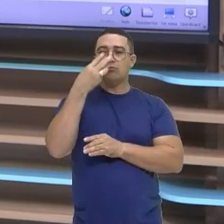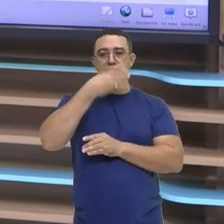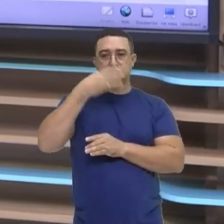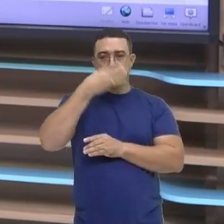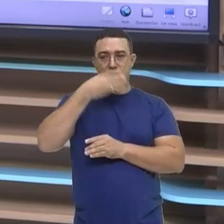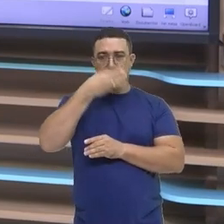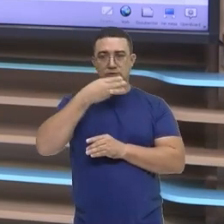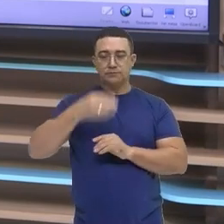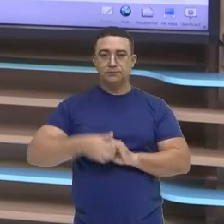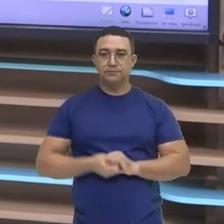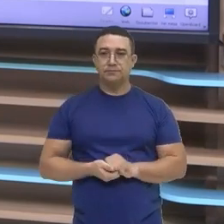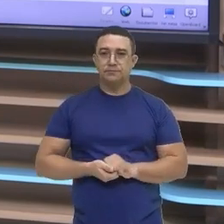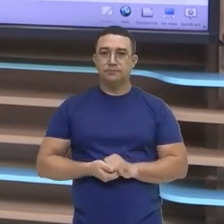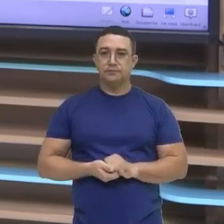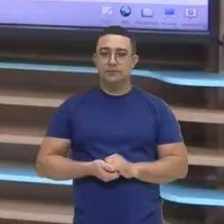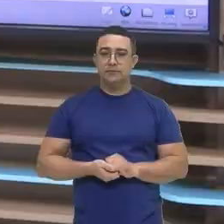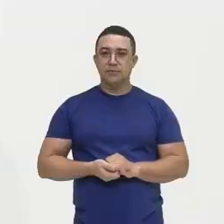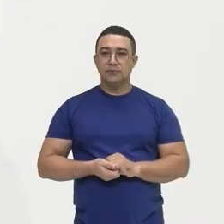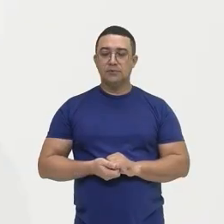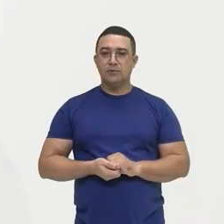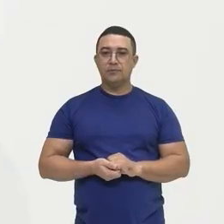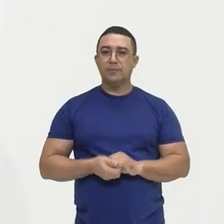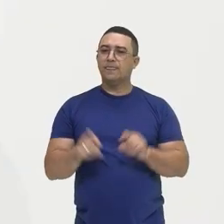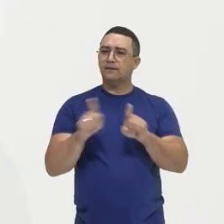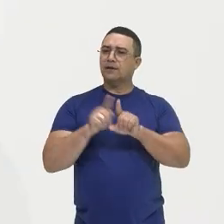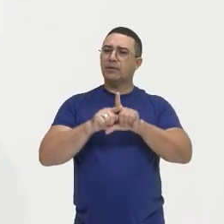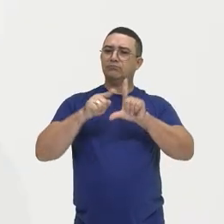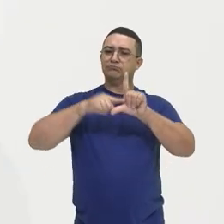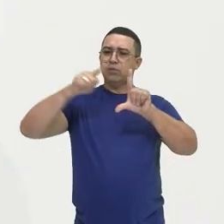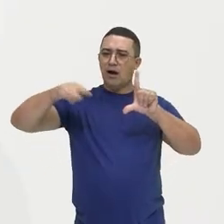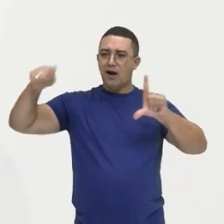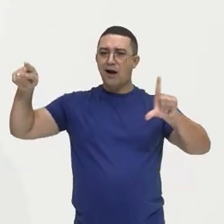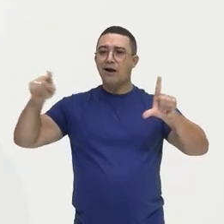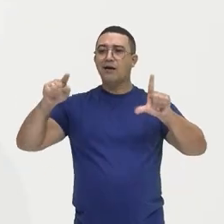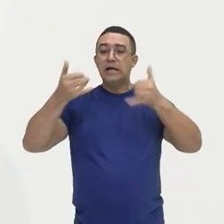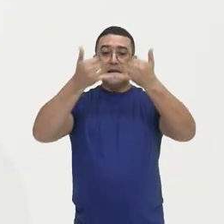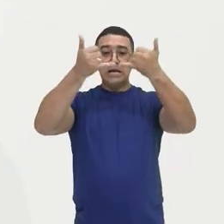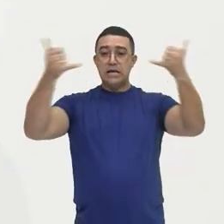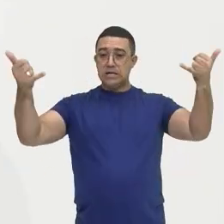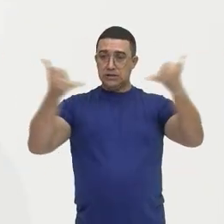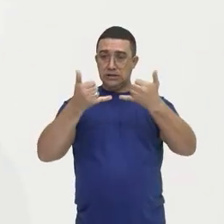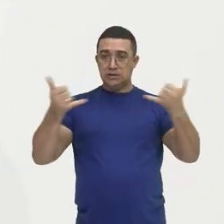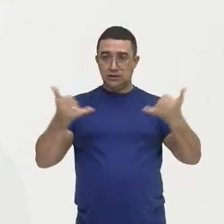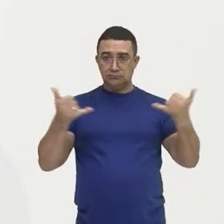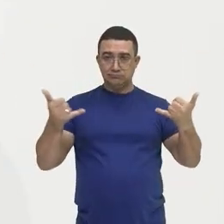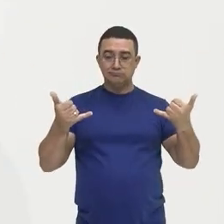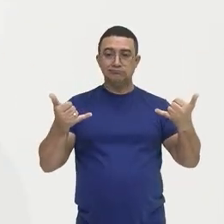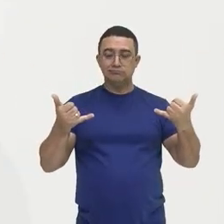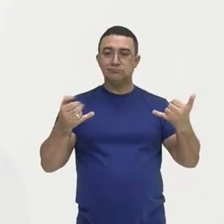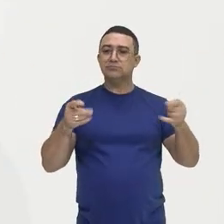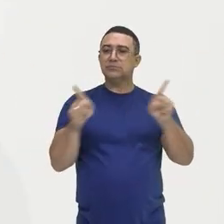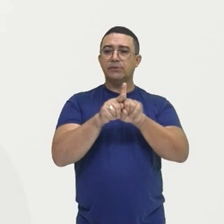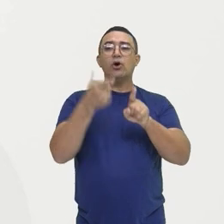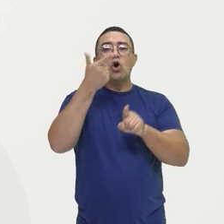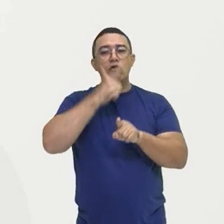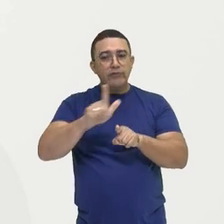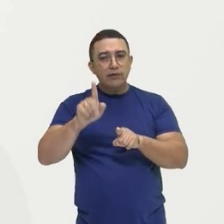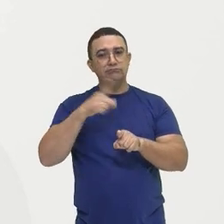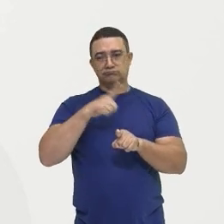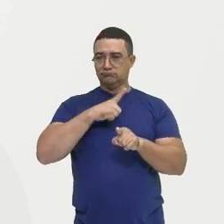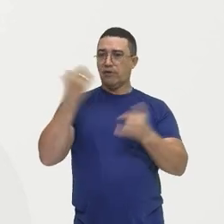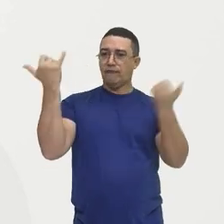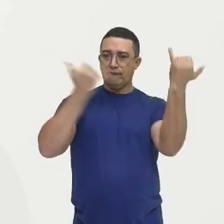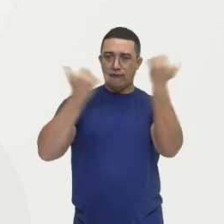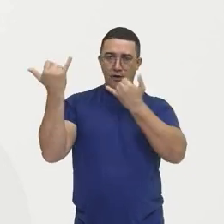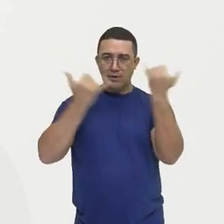detalhe. Os gráficos em linhas, aí a gente tem para vocês. Nesse tipo de gráfico, a gente também consegue obter